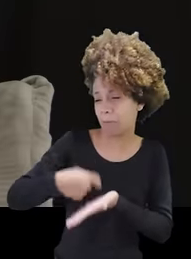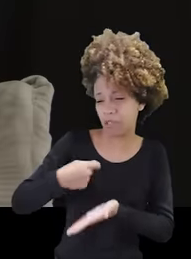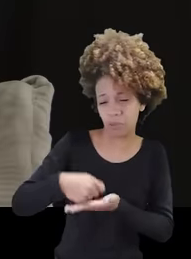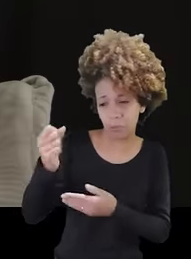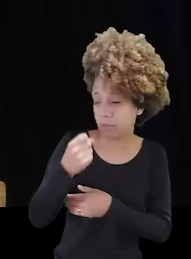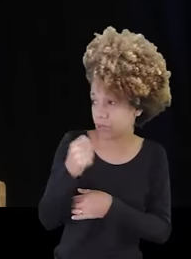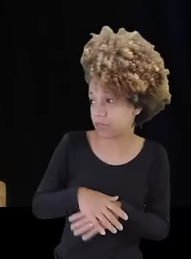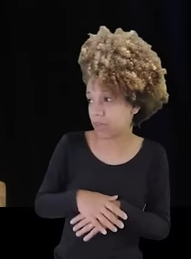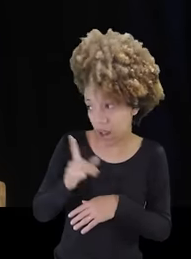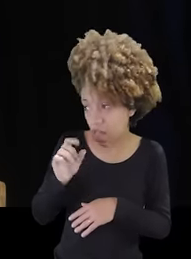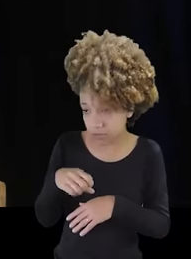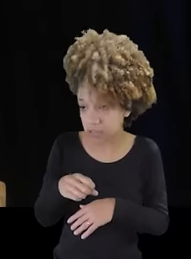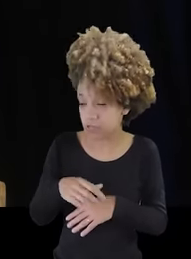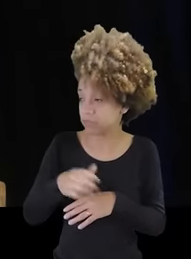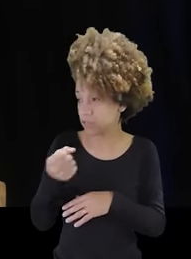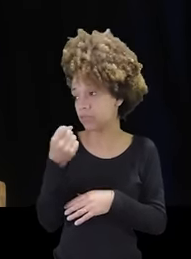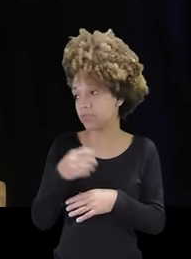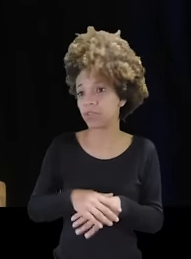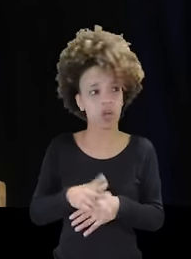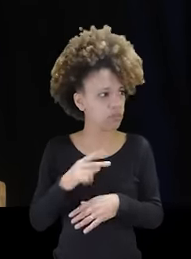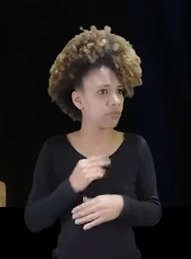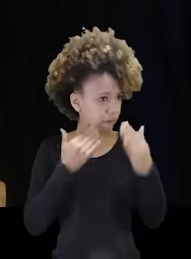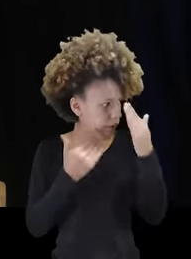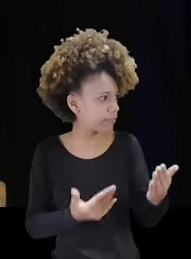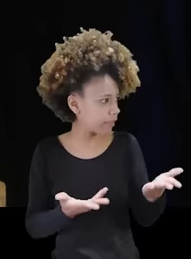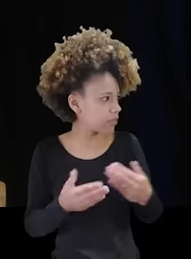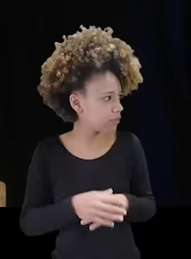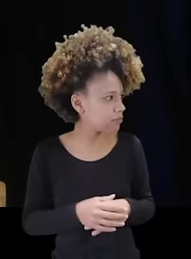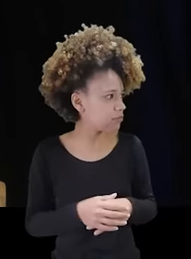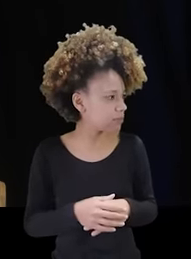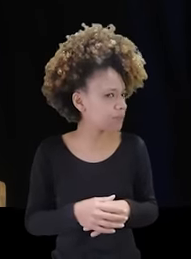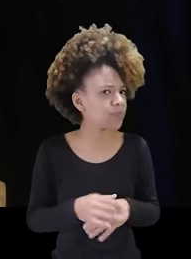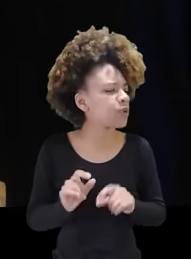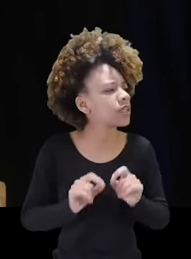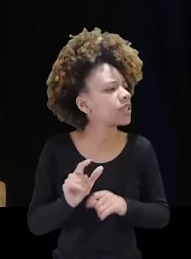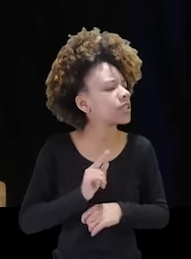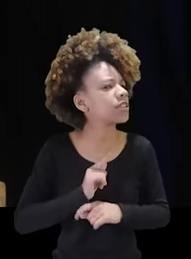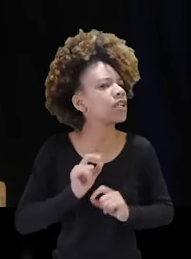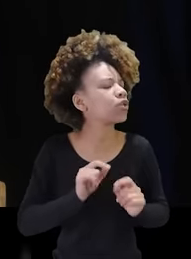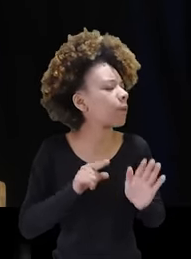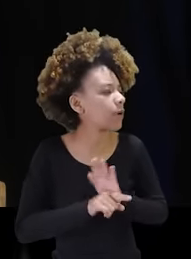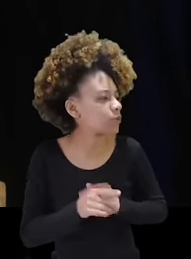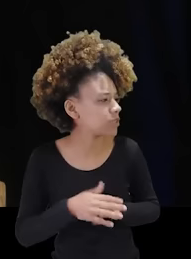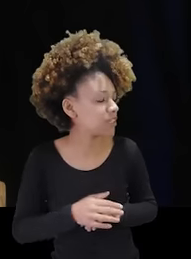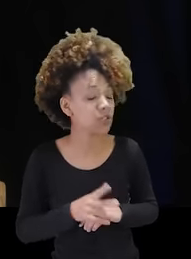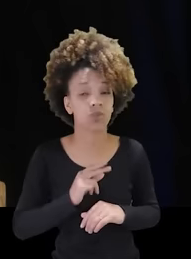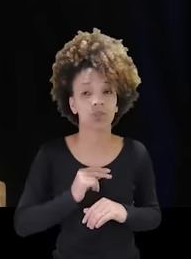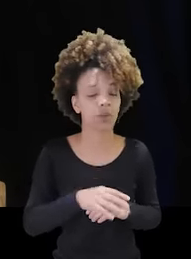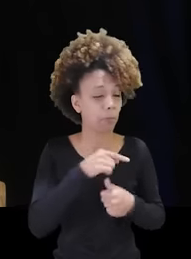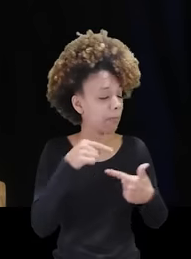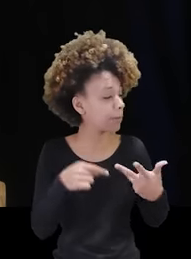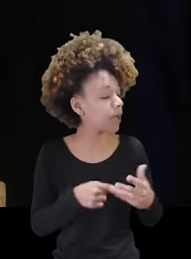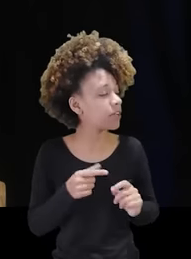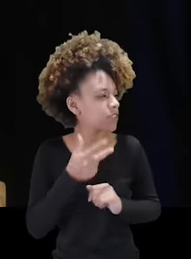tipo assim seu chefe mandou eu agradeço a ele que que tem alguma coisa que eu não pergunto que você tem tanta coisa